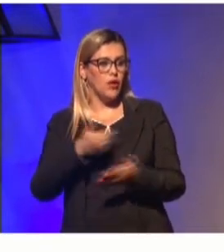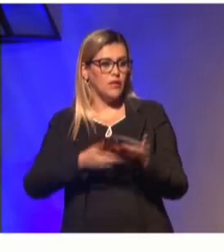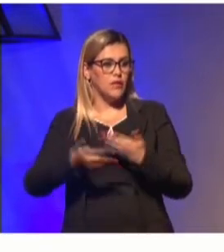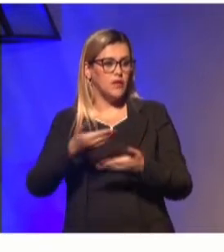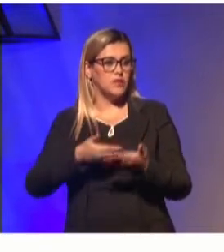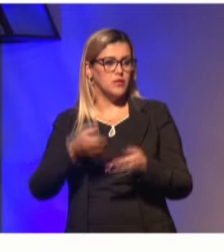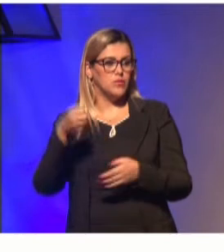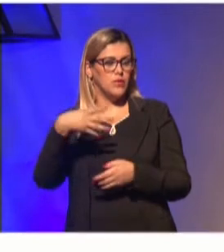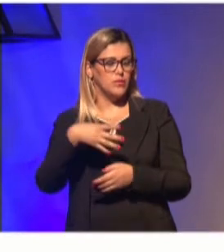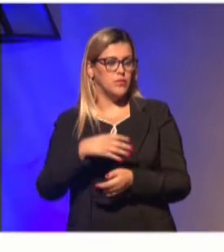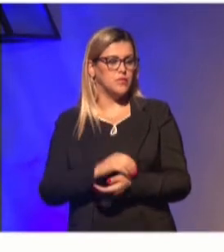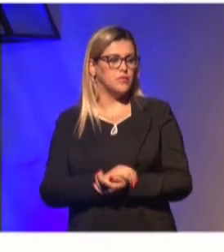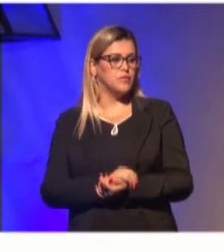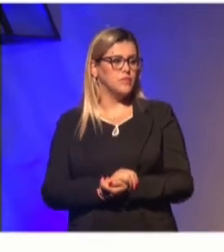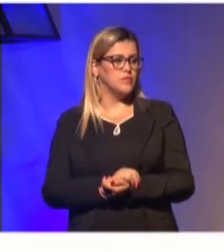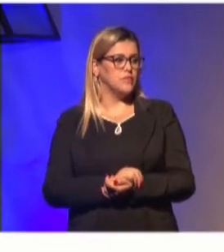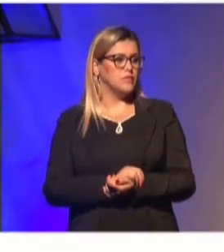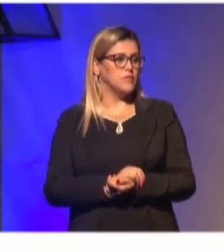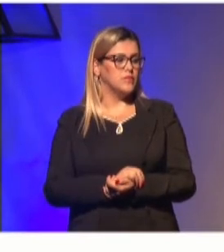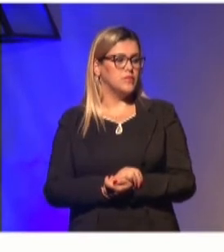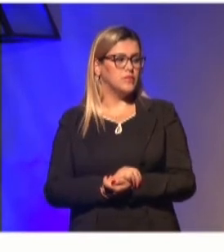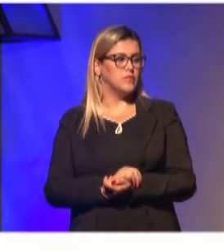uso da luz.